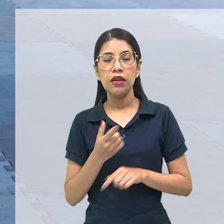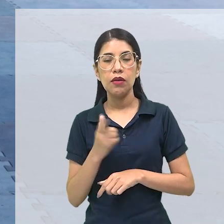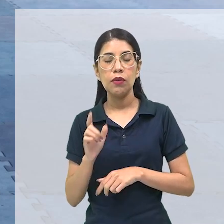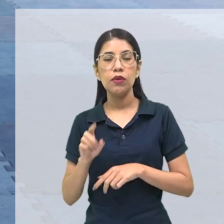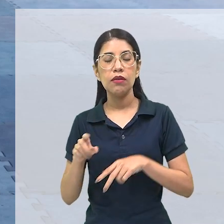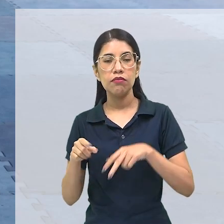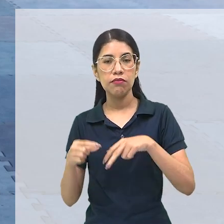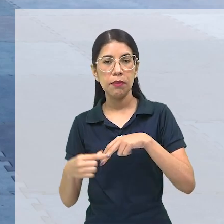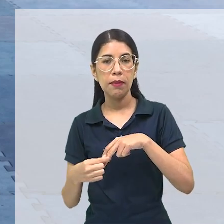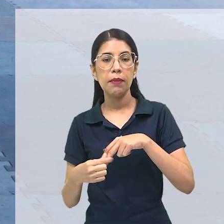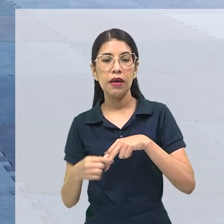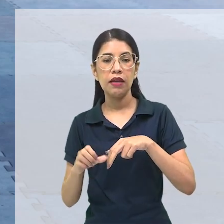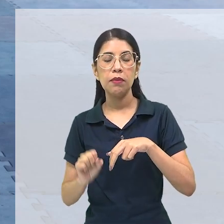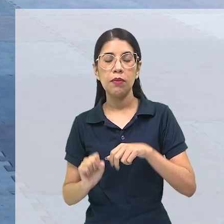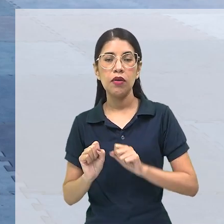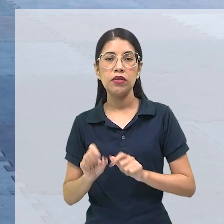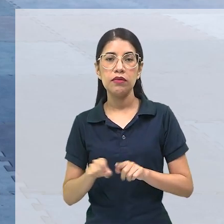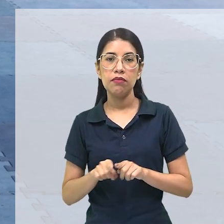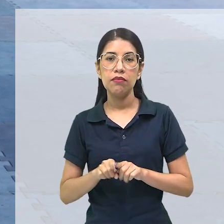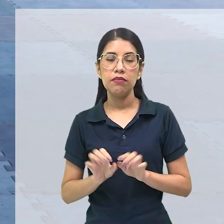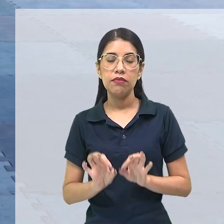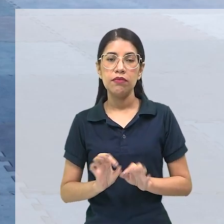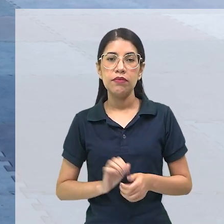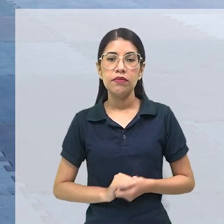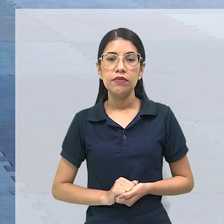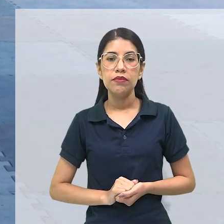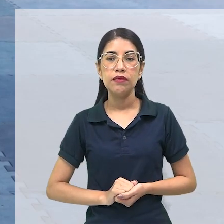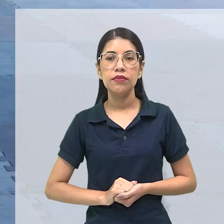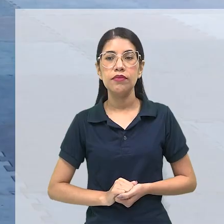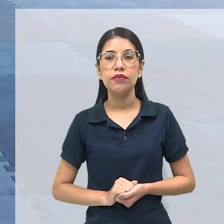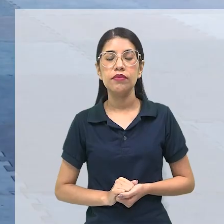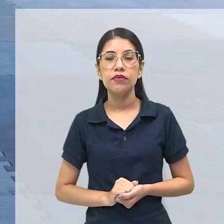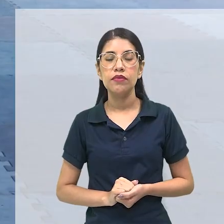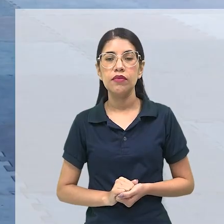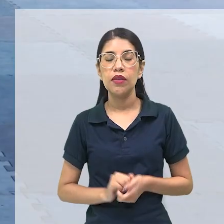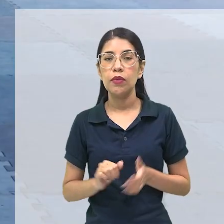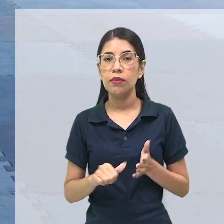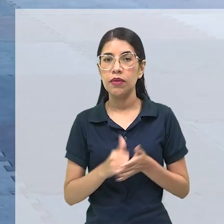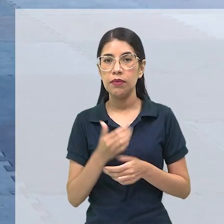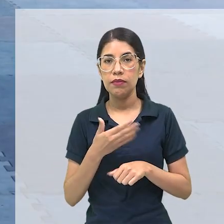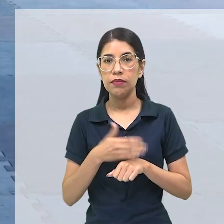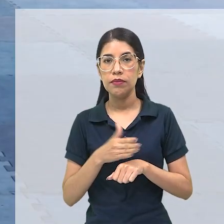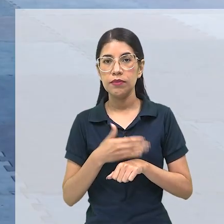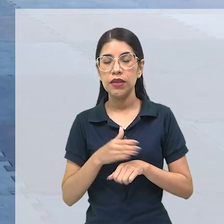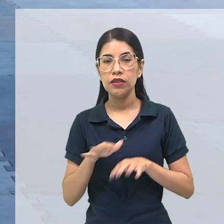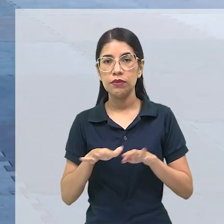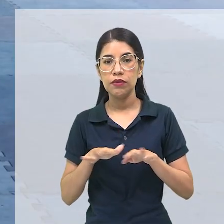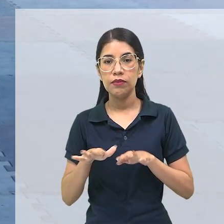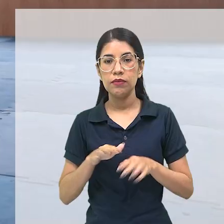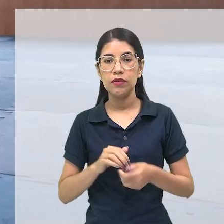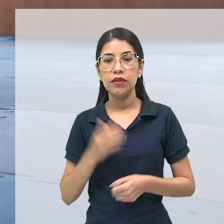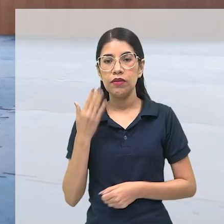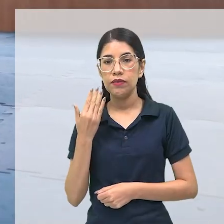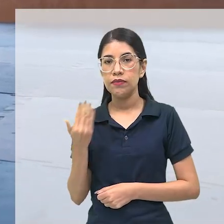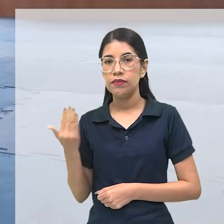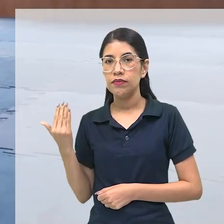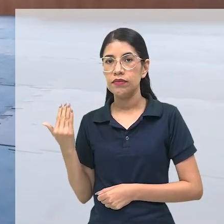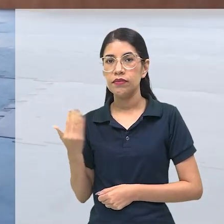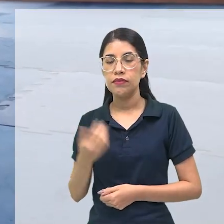perna. Ok? Então aqui já é o primeiro exercício. Abre,